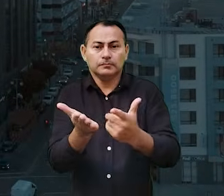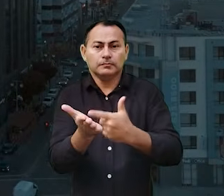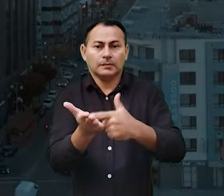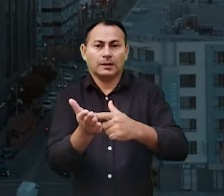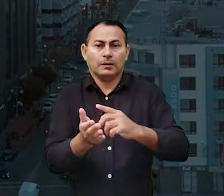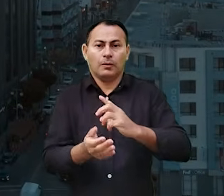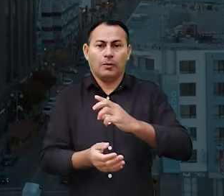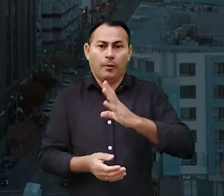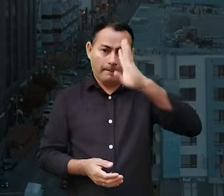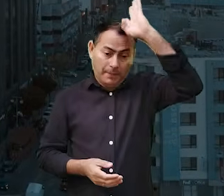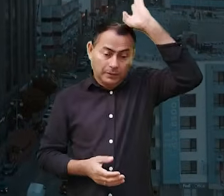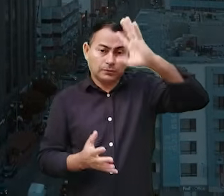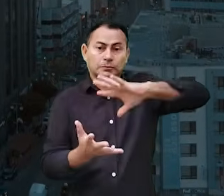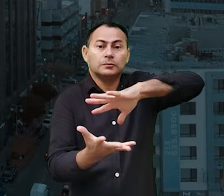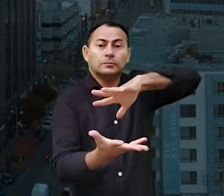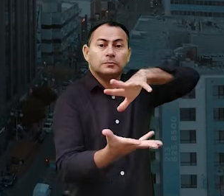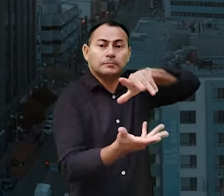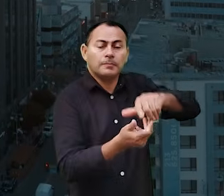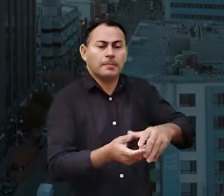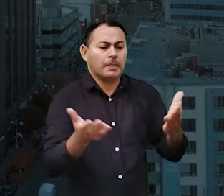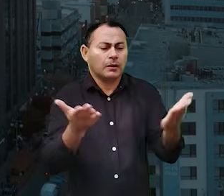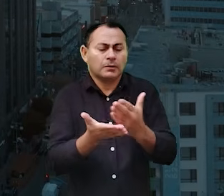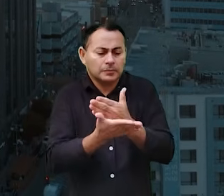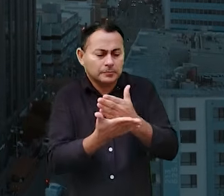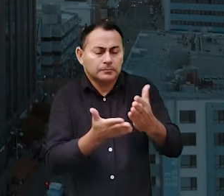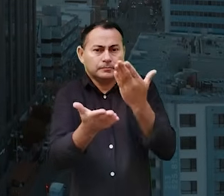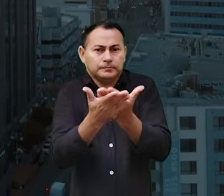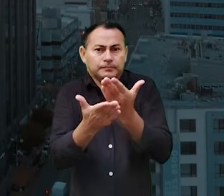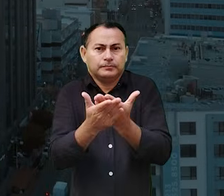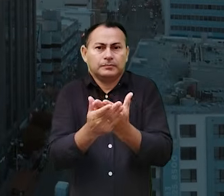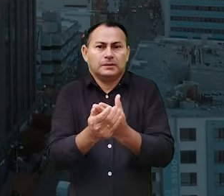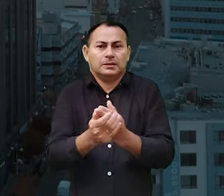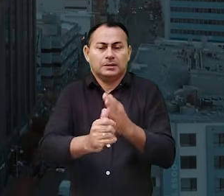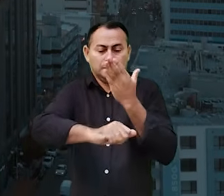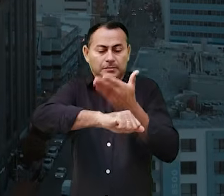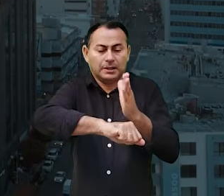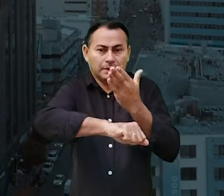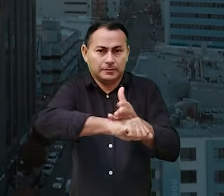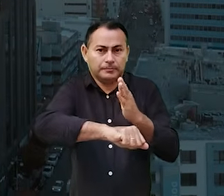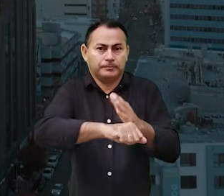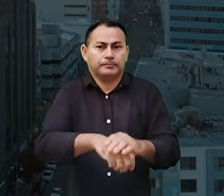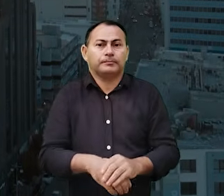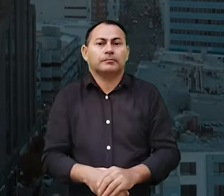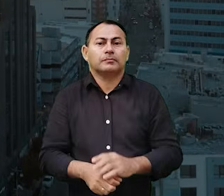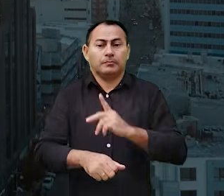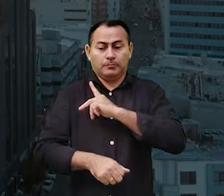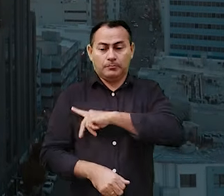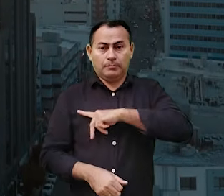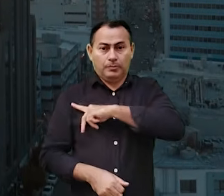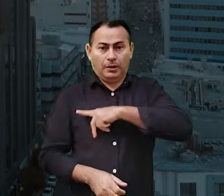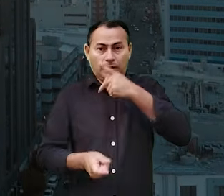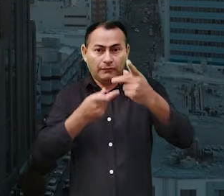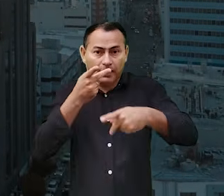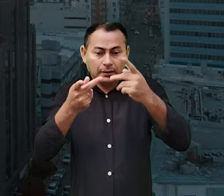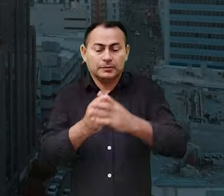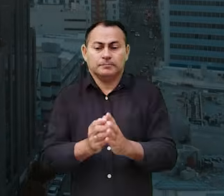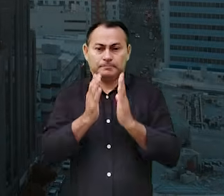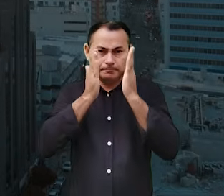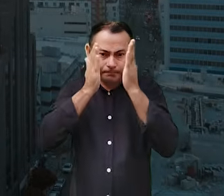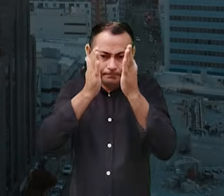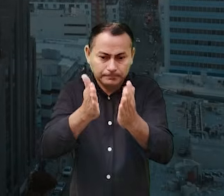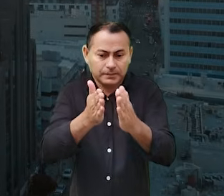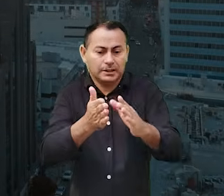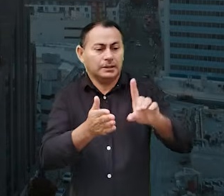livro de Romanos no mundo. Vamos agora começar o estudo destas aplicações. Paulo nos diz para